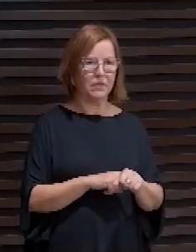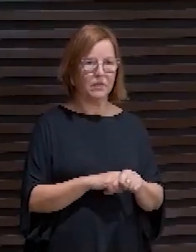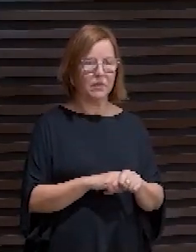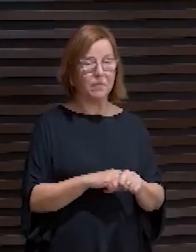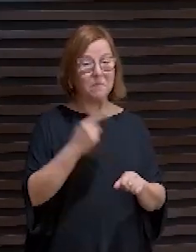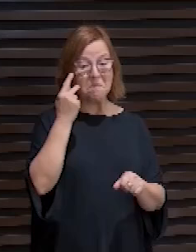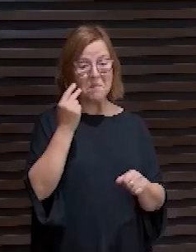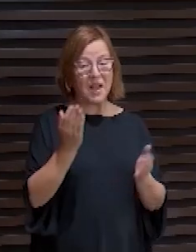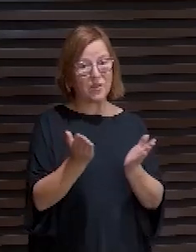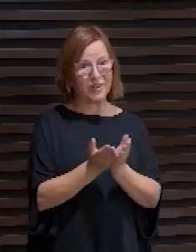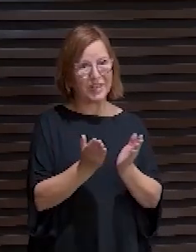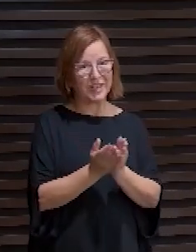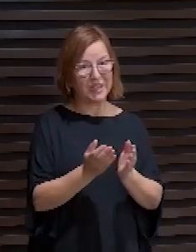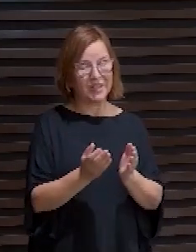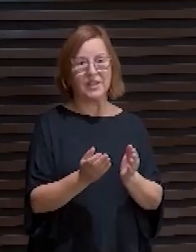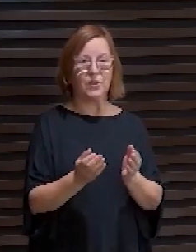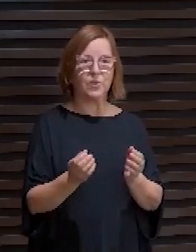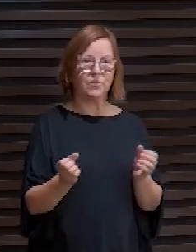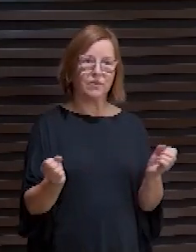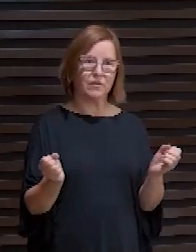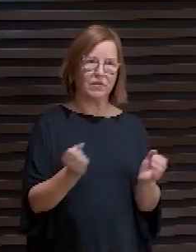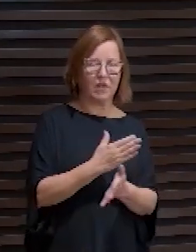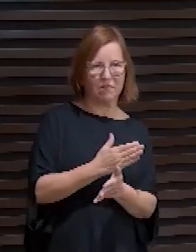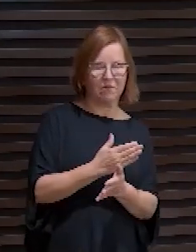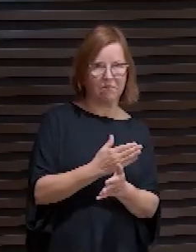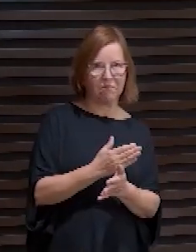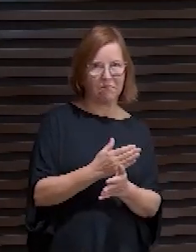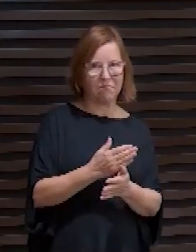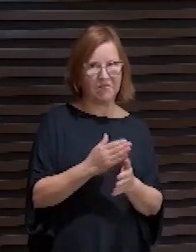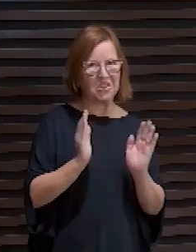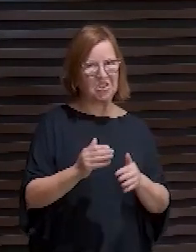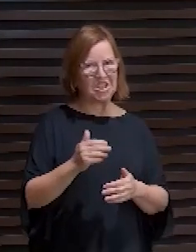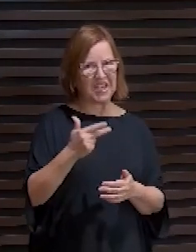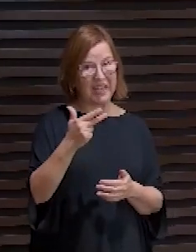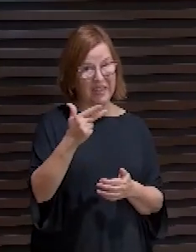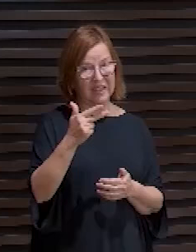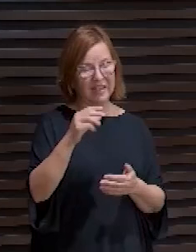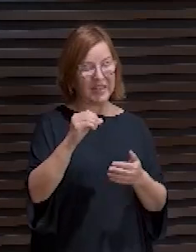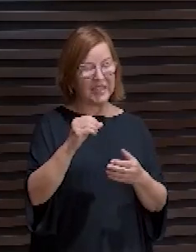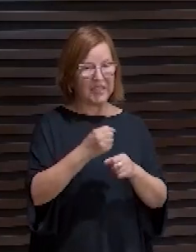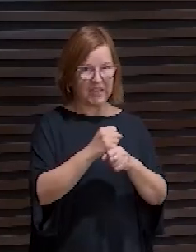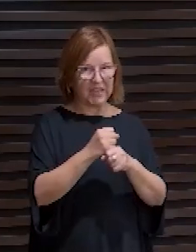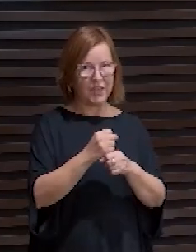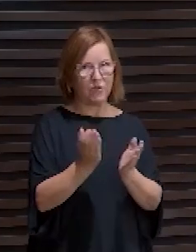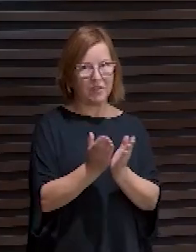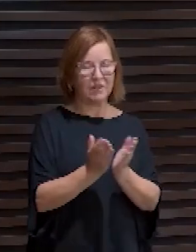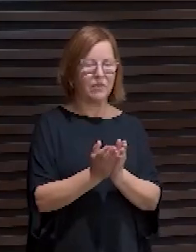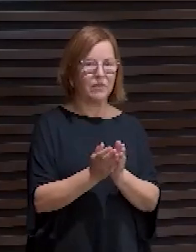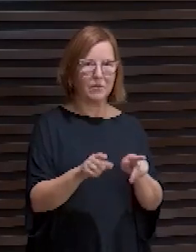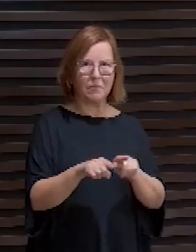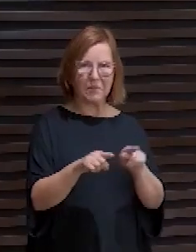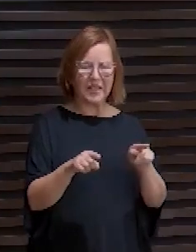tempo. Eles já tinham vivido aproximadamente 30 anos como cristãos. Mas todas as pressões que eles viviam